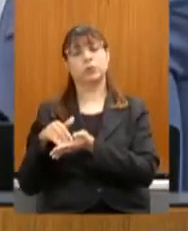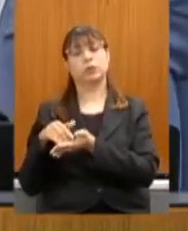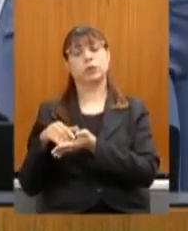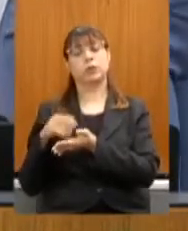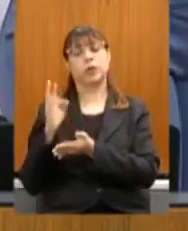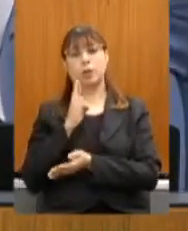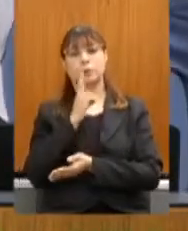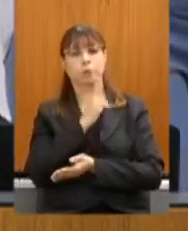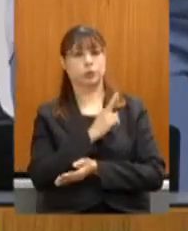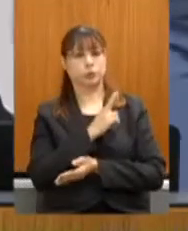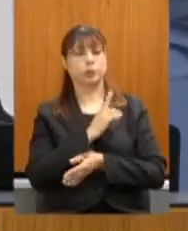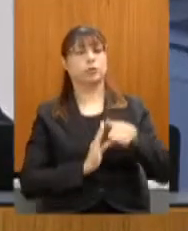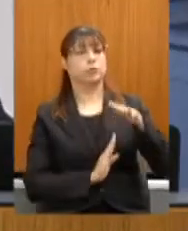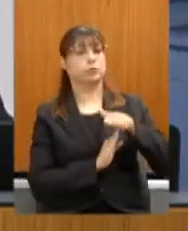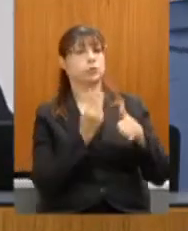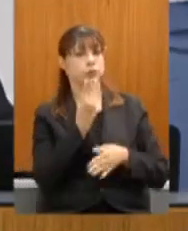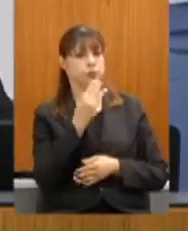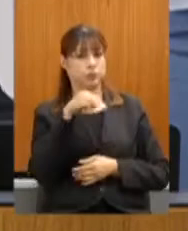respondê-la.